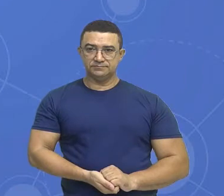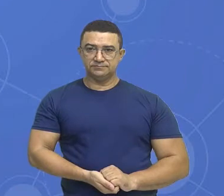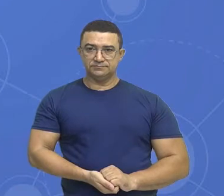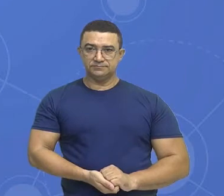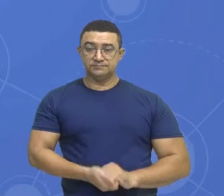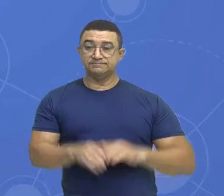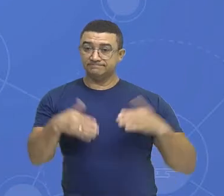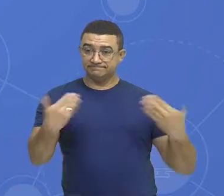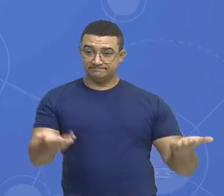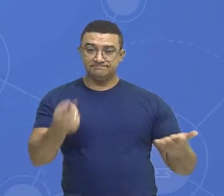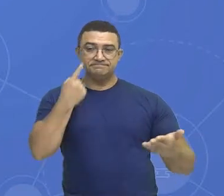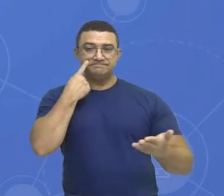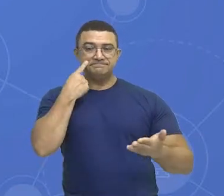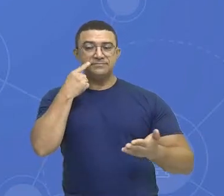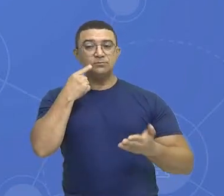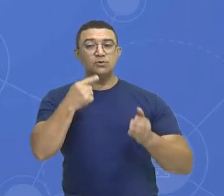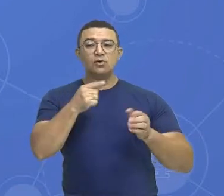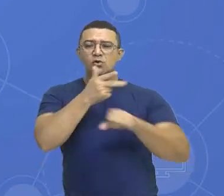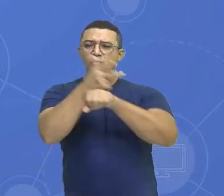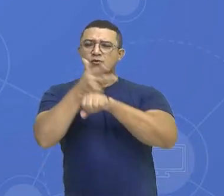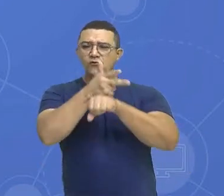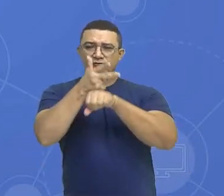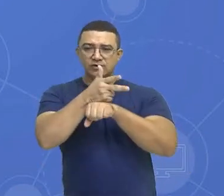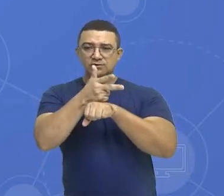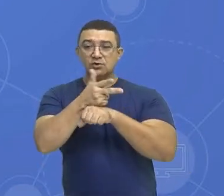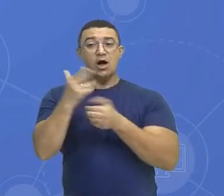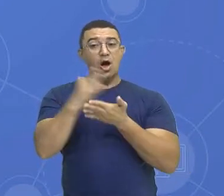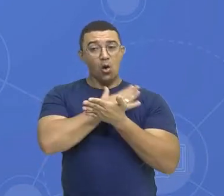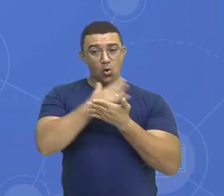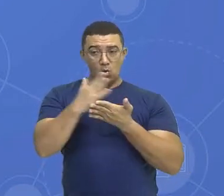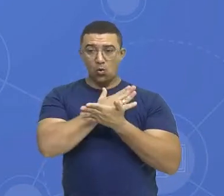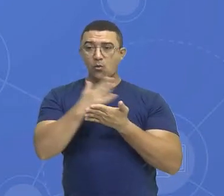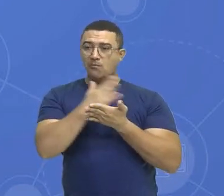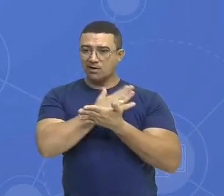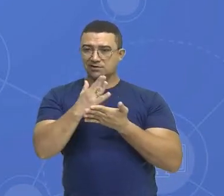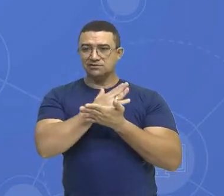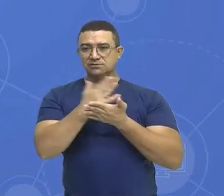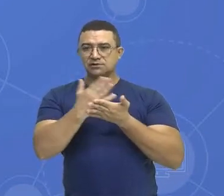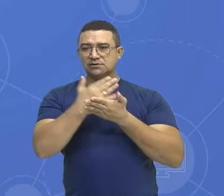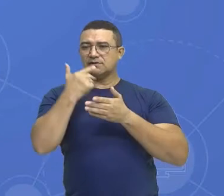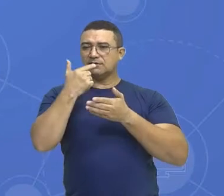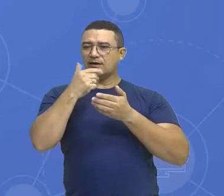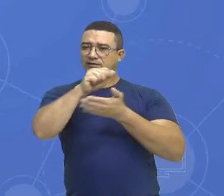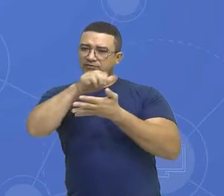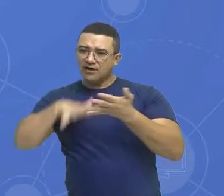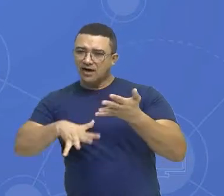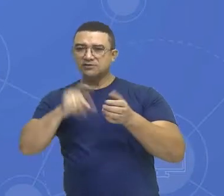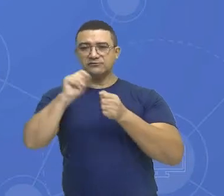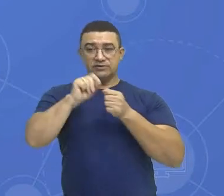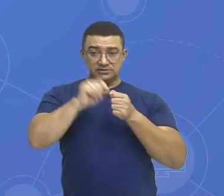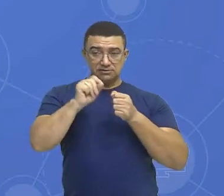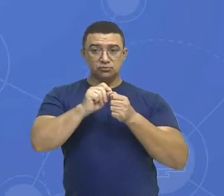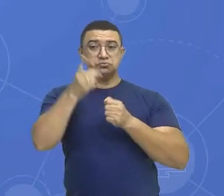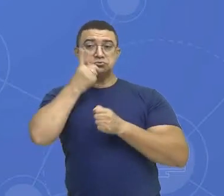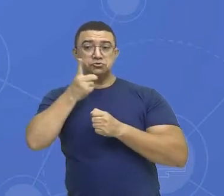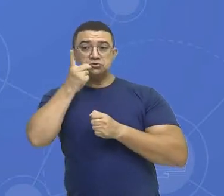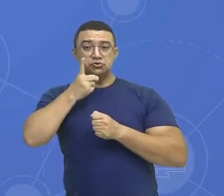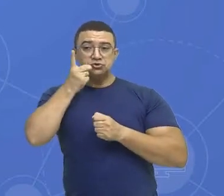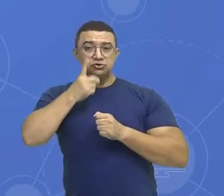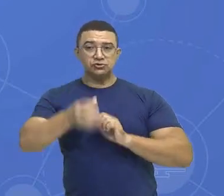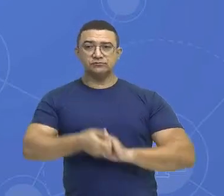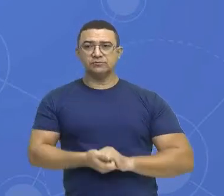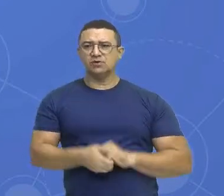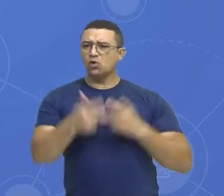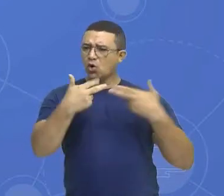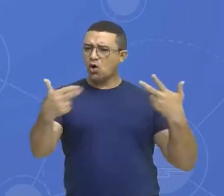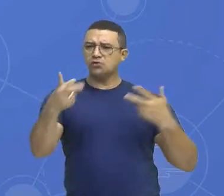Então, gente, nós acabamos de ver aí nesse vídeo, né, algumas atividades que nós fazemos diariamente, né, o nosso daily routine, né, que são aquelas